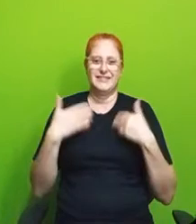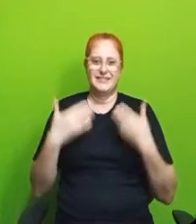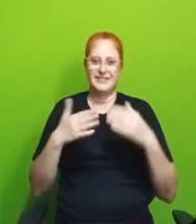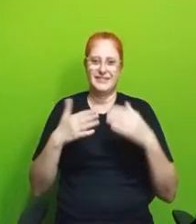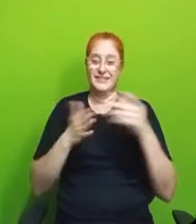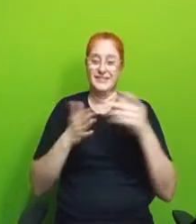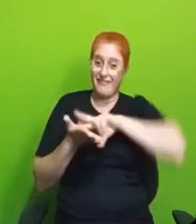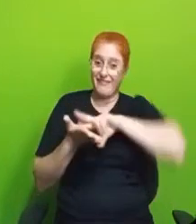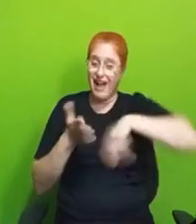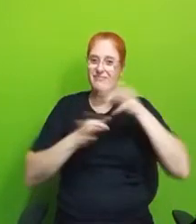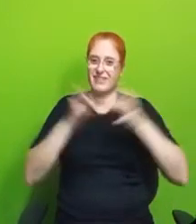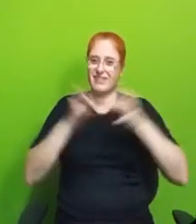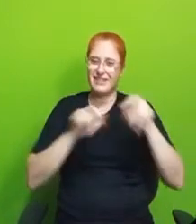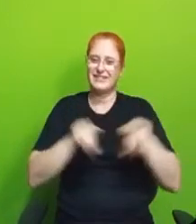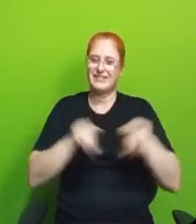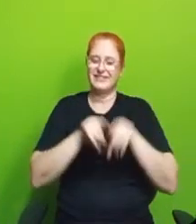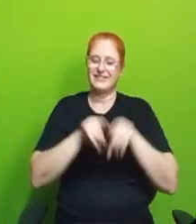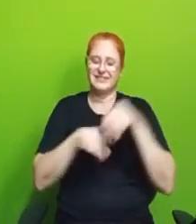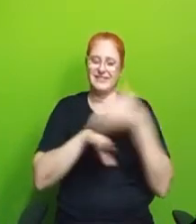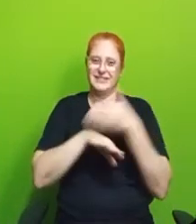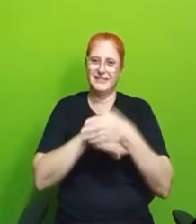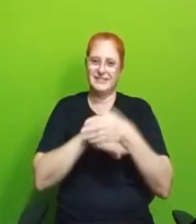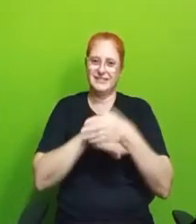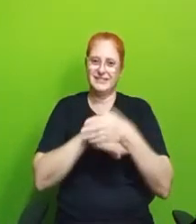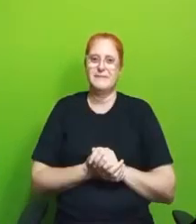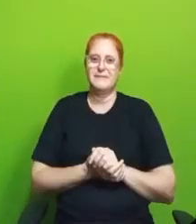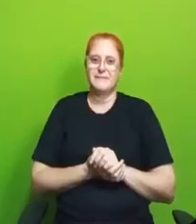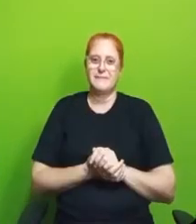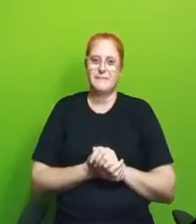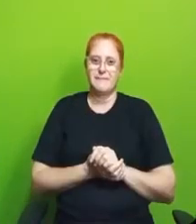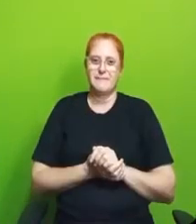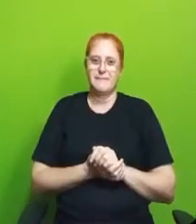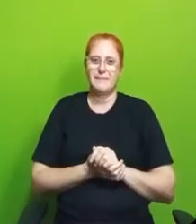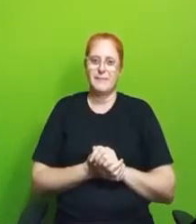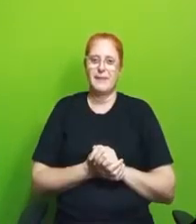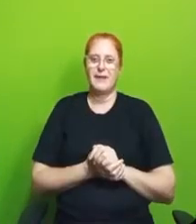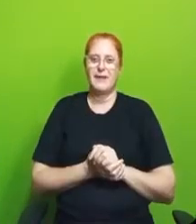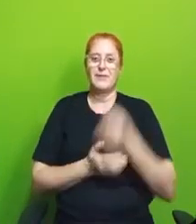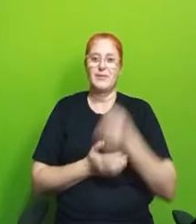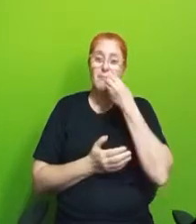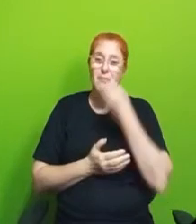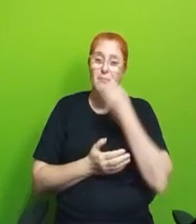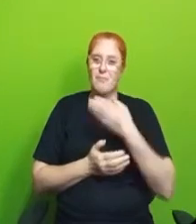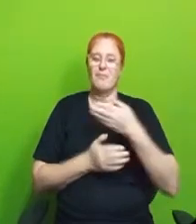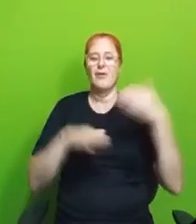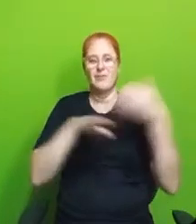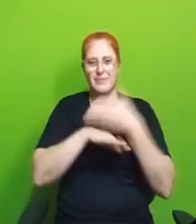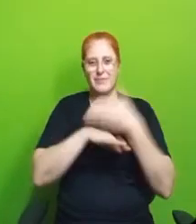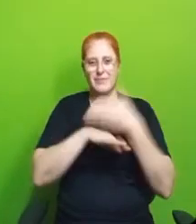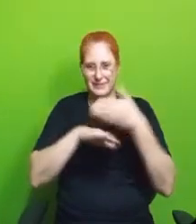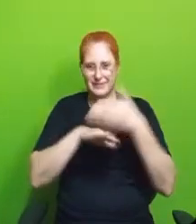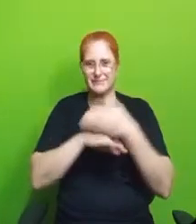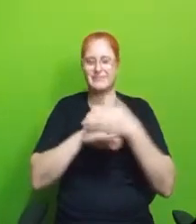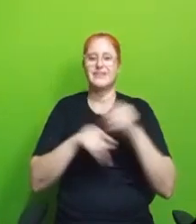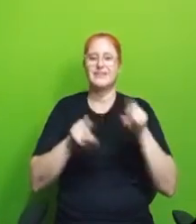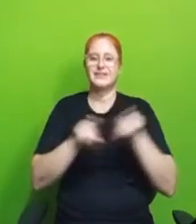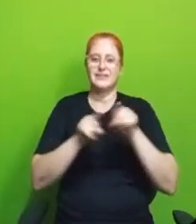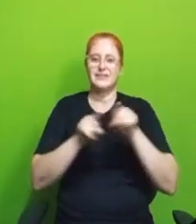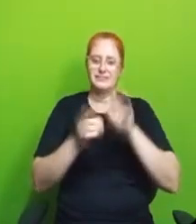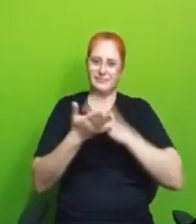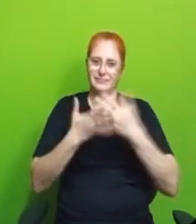também. Simone, obrigada também. É sempre muito bom contar com a tua colaboração na interpretação de Libras. E a gente encerra